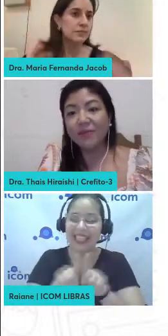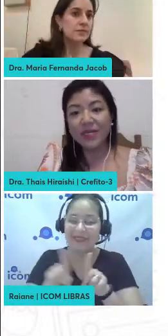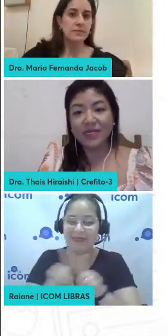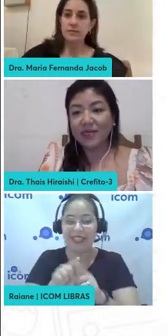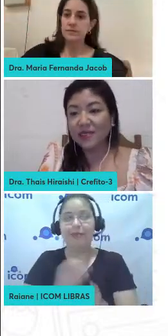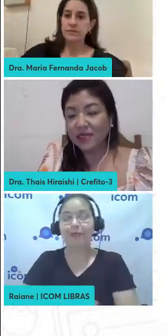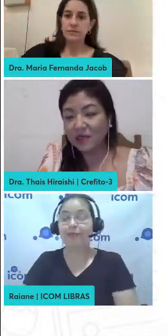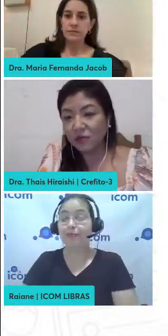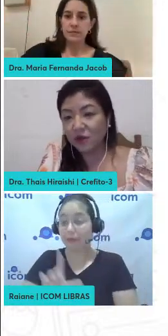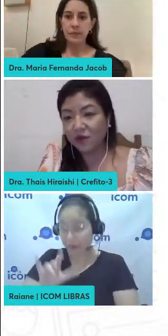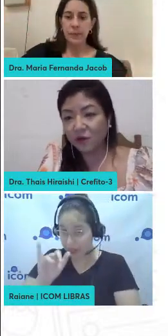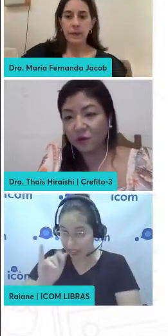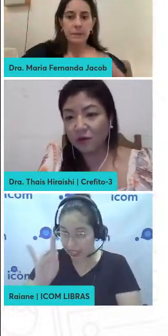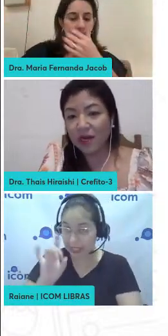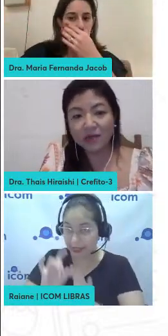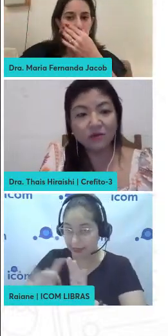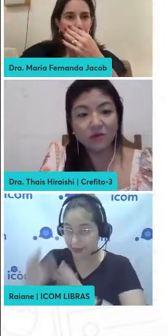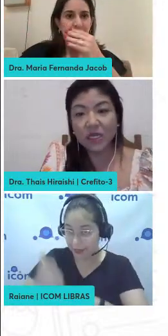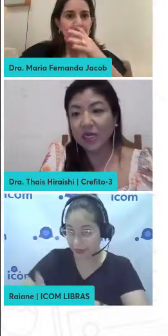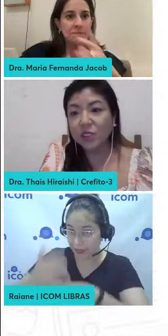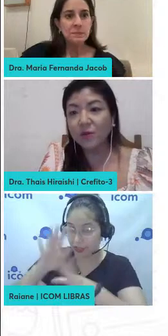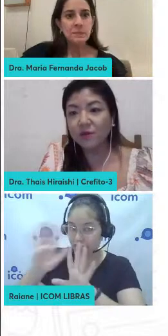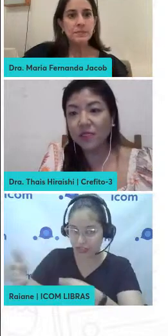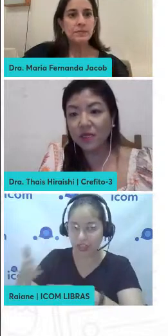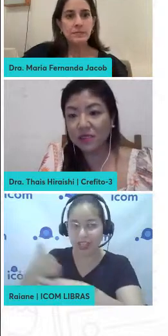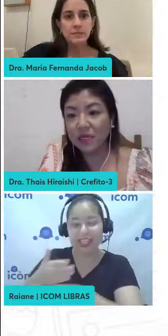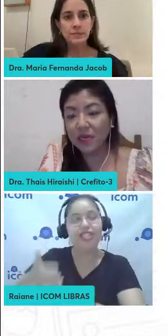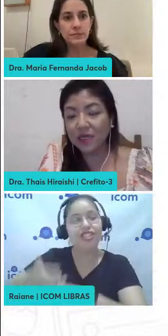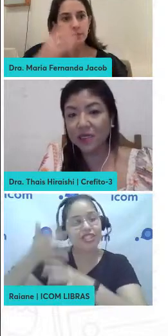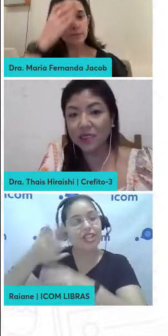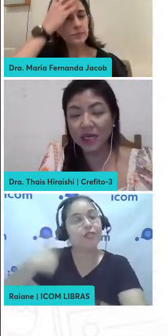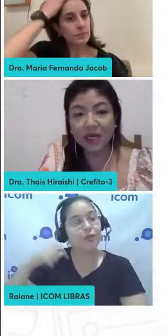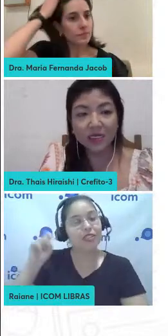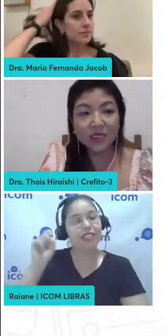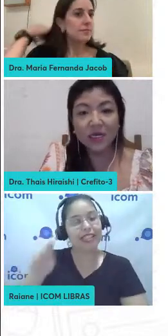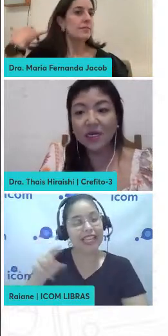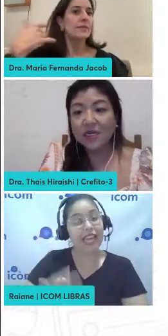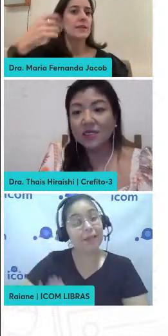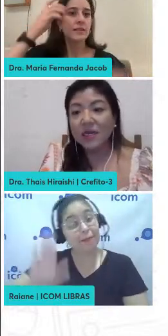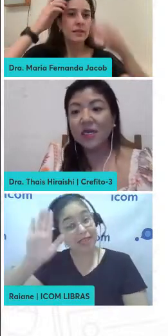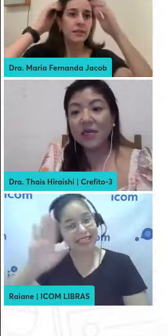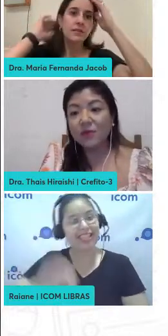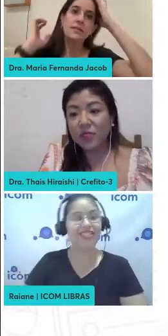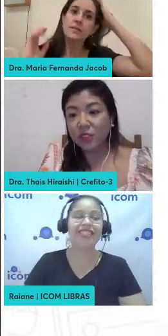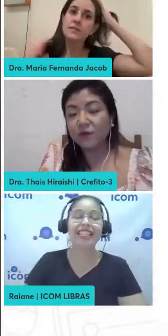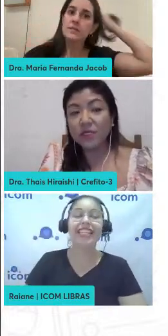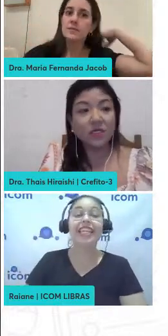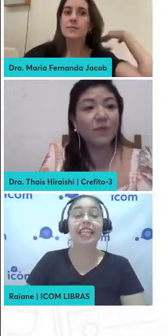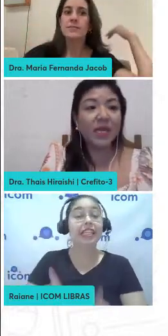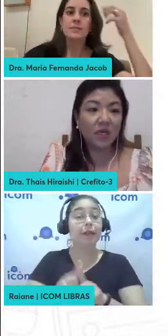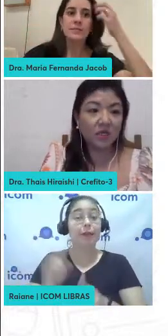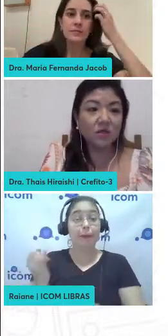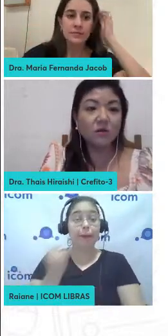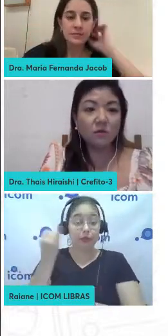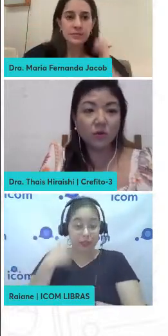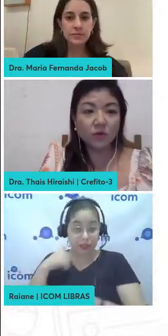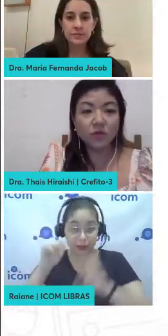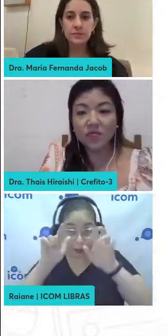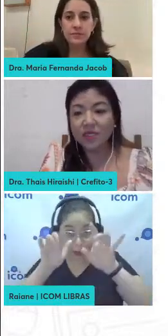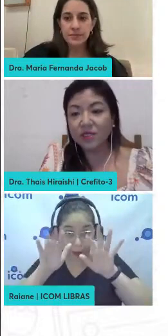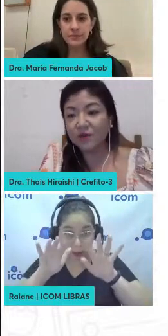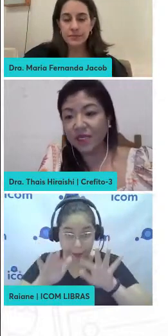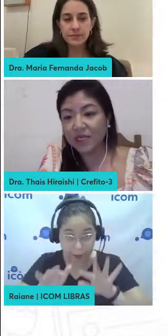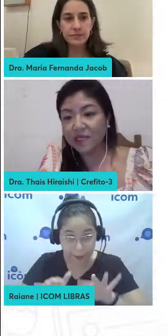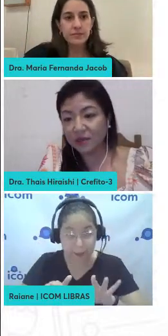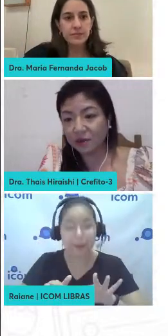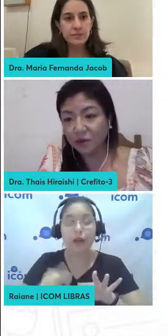link da presença, então, já foi colocado no chat para vocês acessarem, né? E é importante que vocês preencham por conta